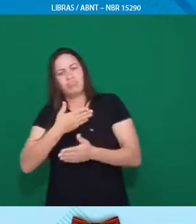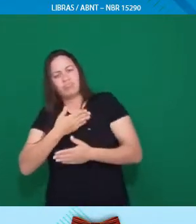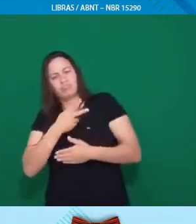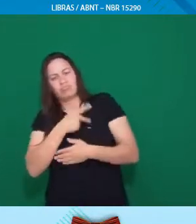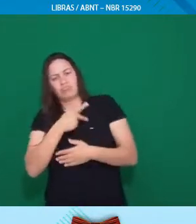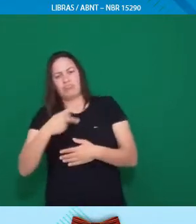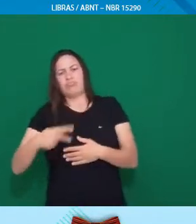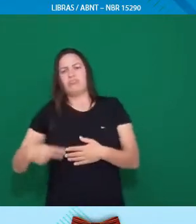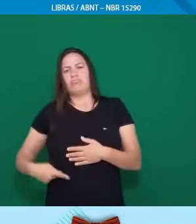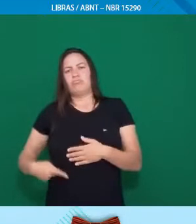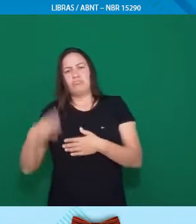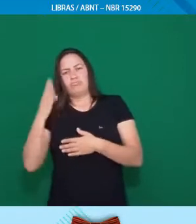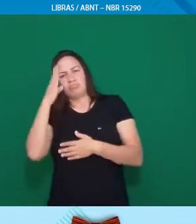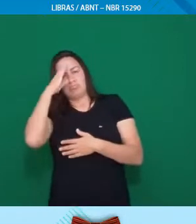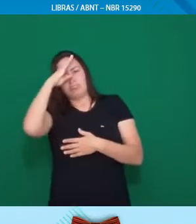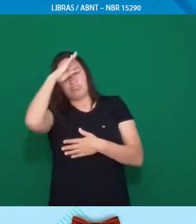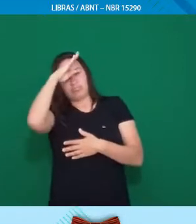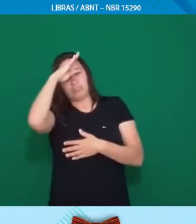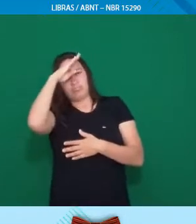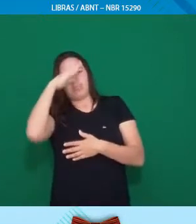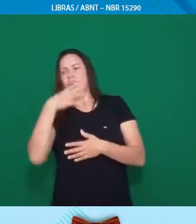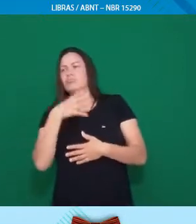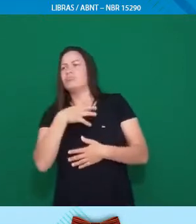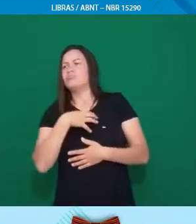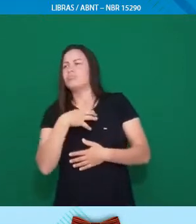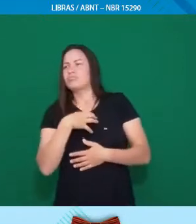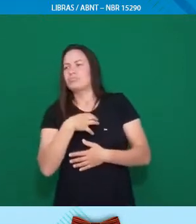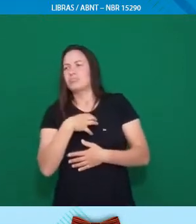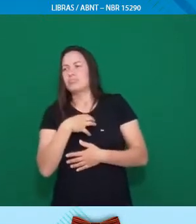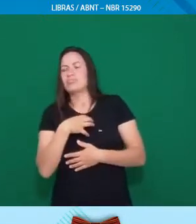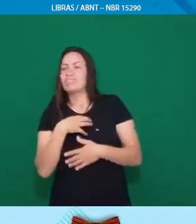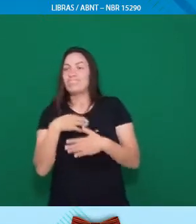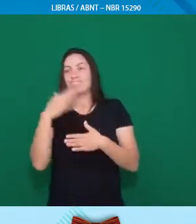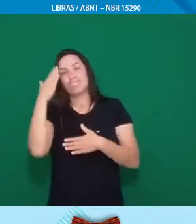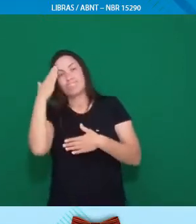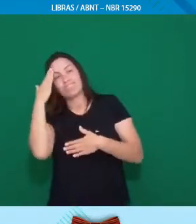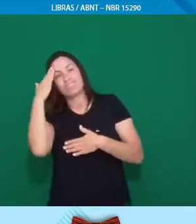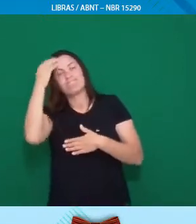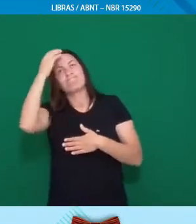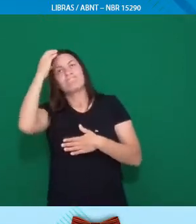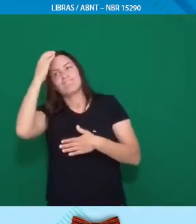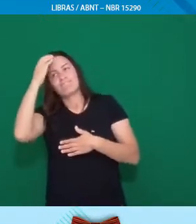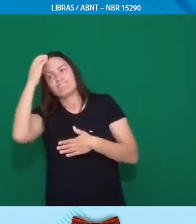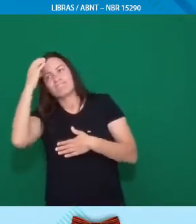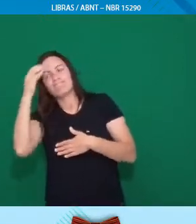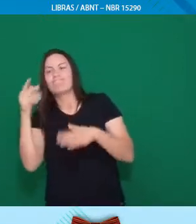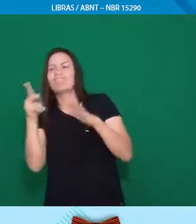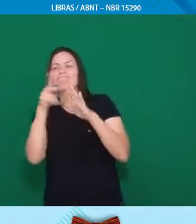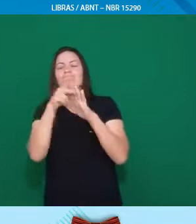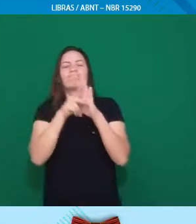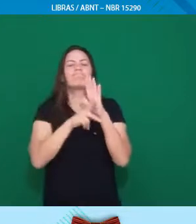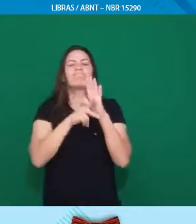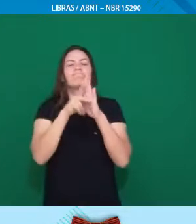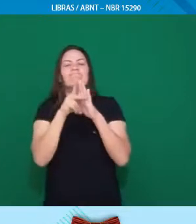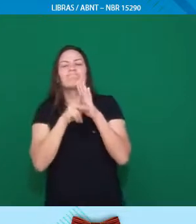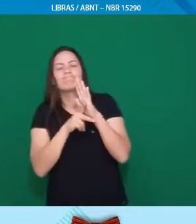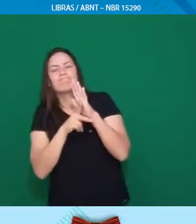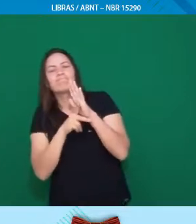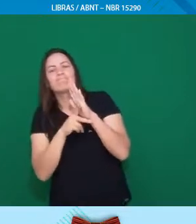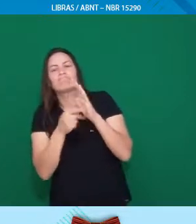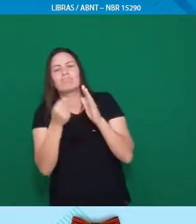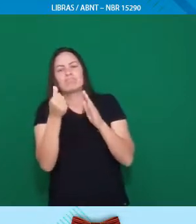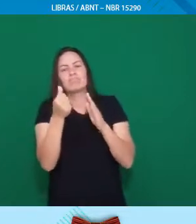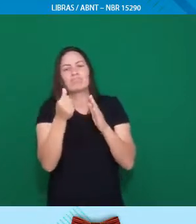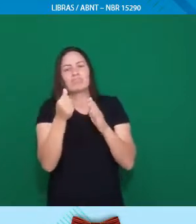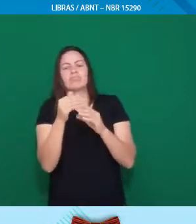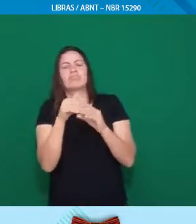perdendo o presidente da Câmara e Então esse é o momento agora um pouco de reflexão a gente tem projeto ainda que estamos são